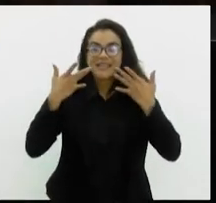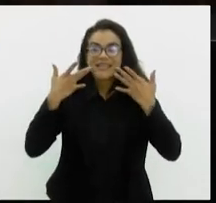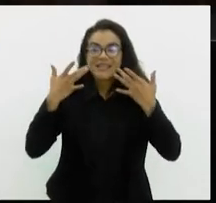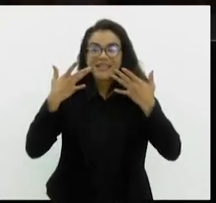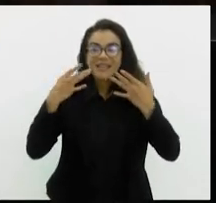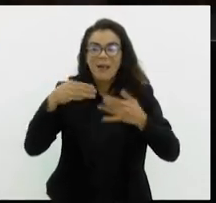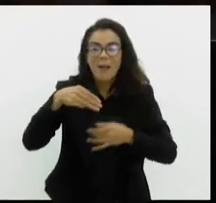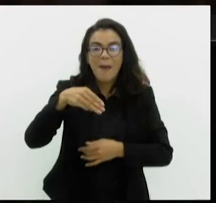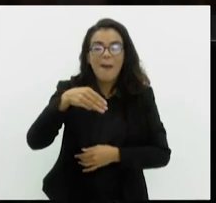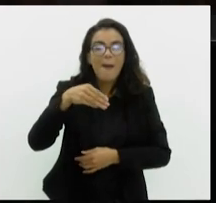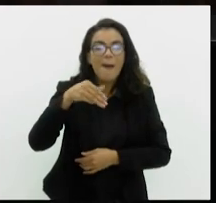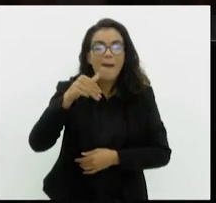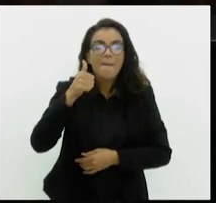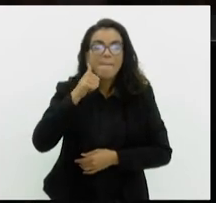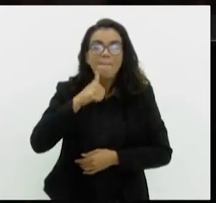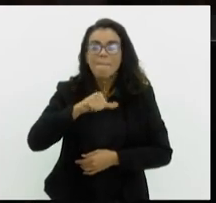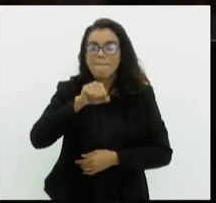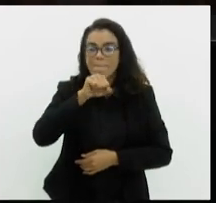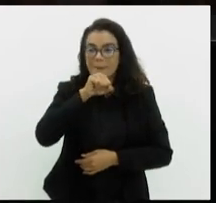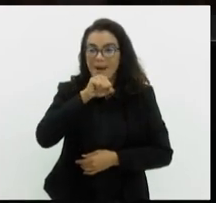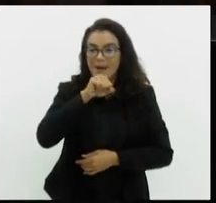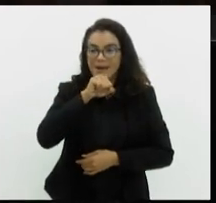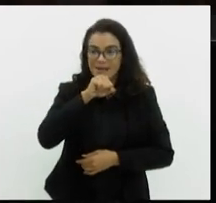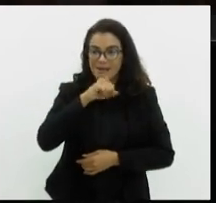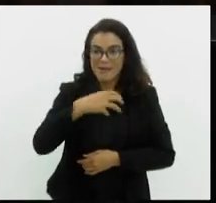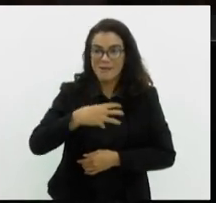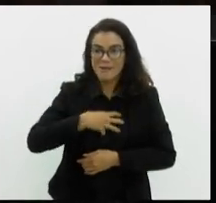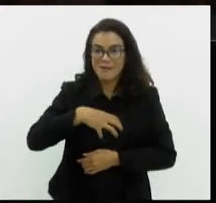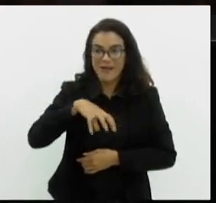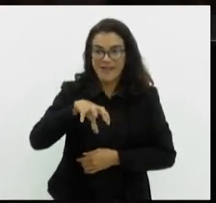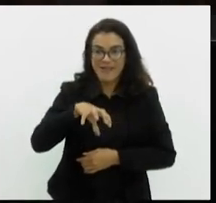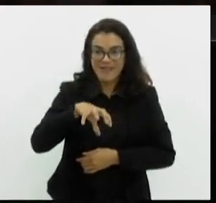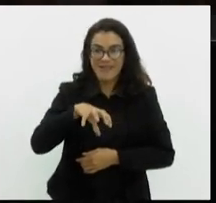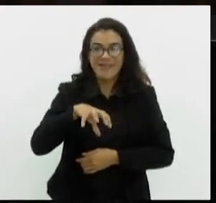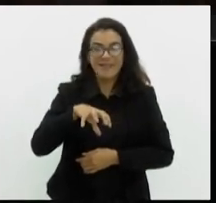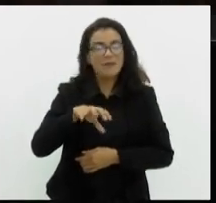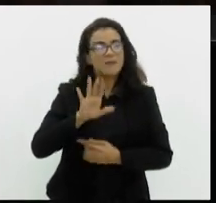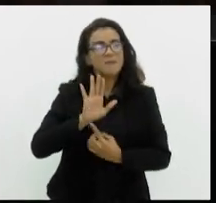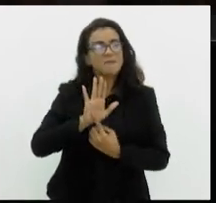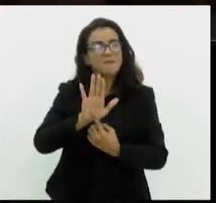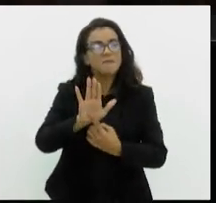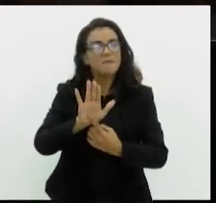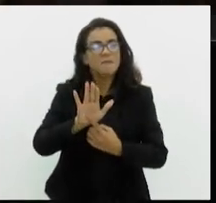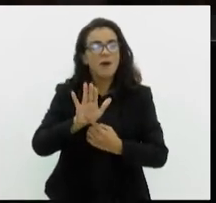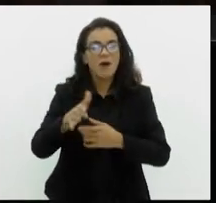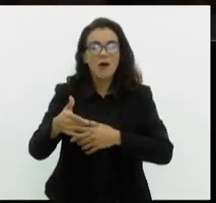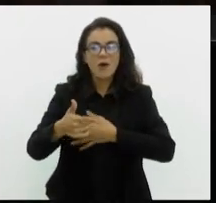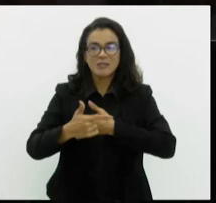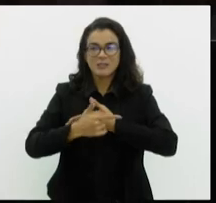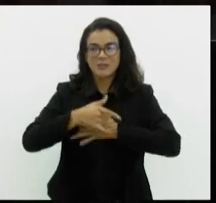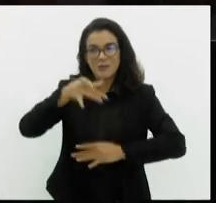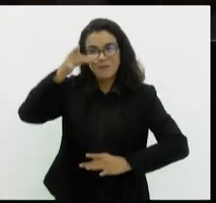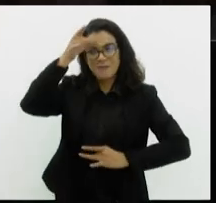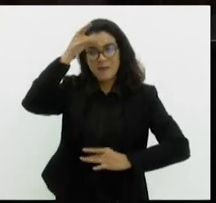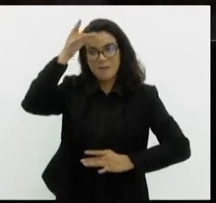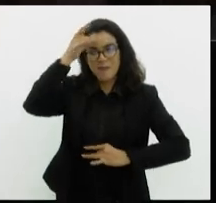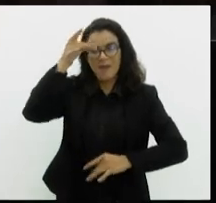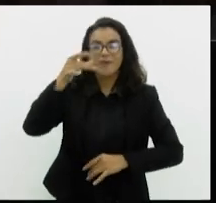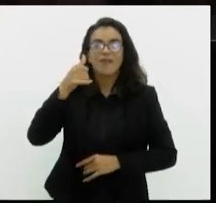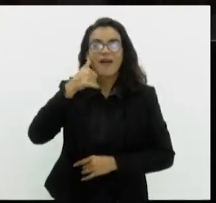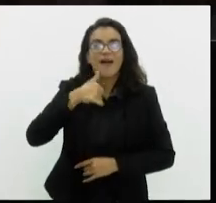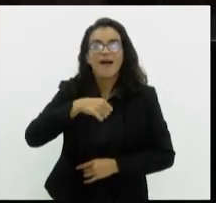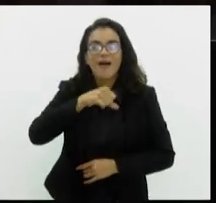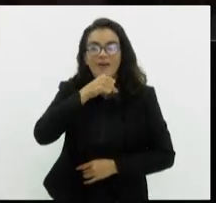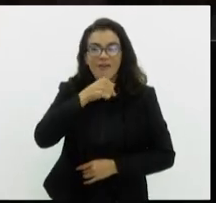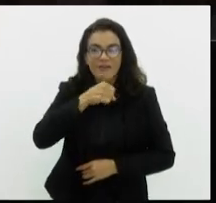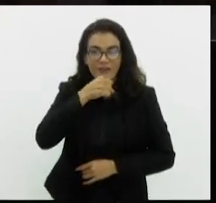Mãe Baiana, que mostra o papel da avó, que conversa com a neta, e que faz com